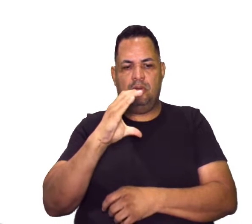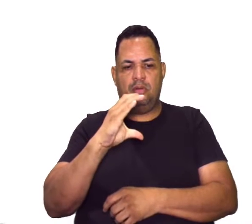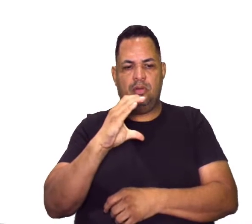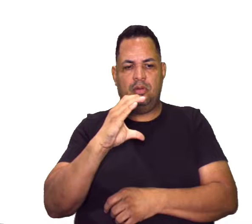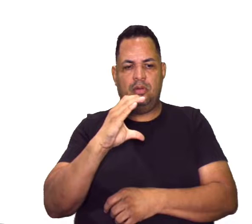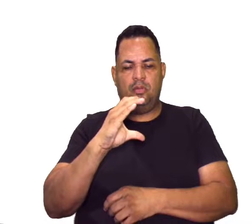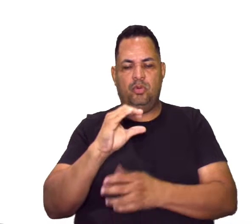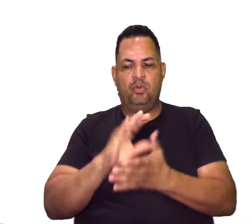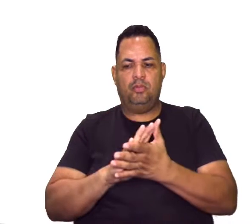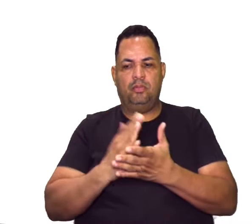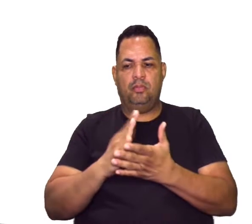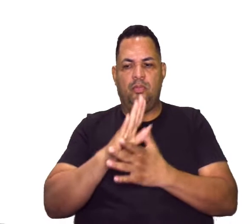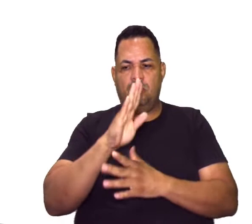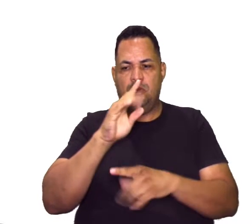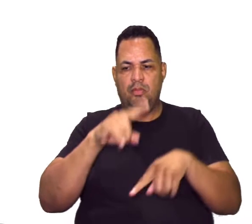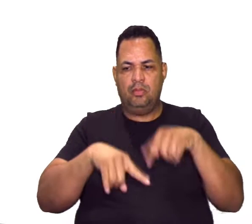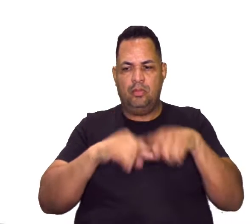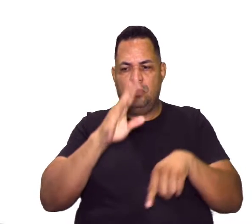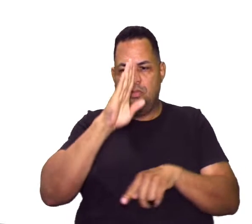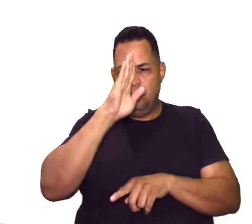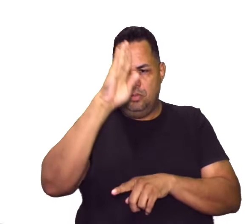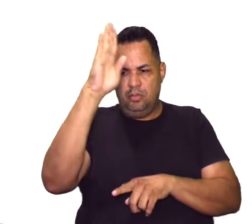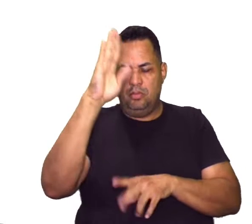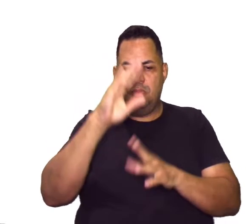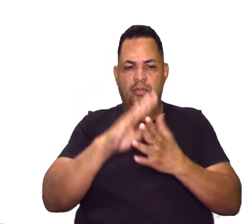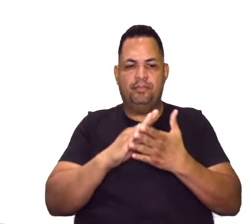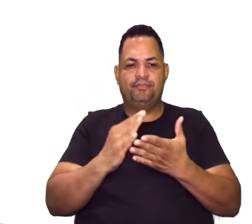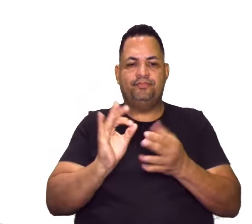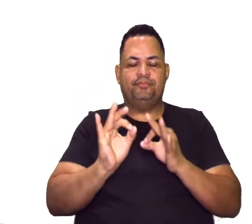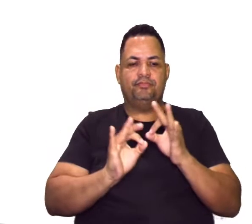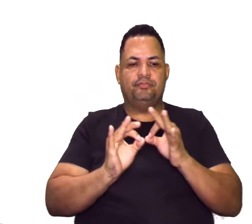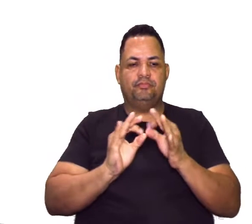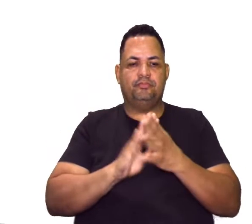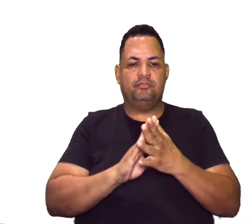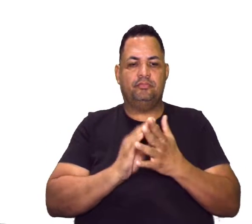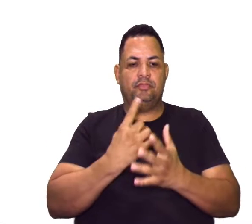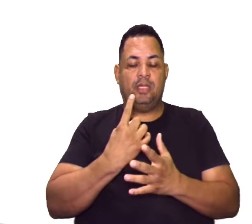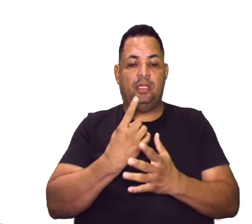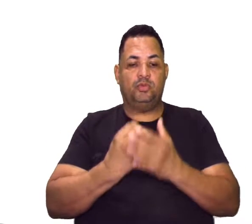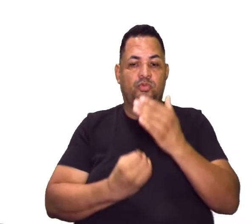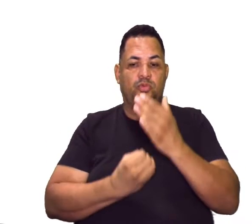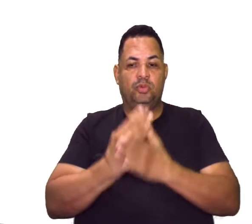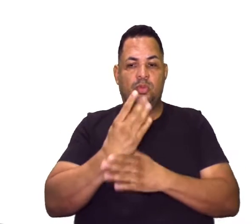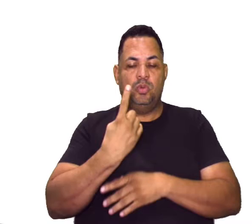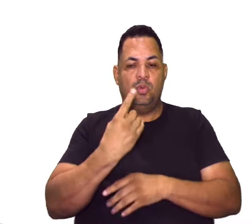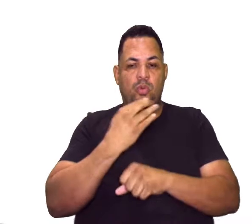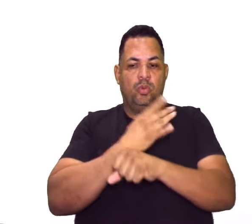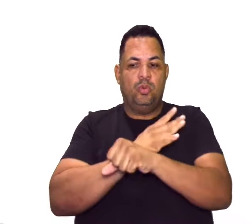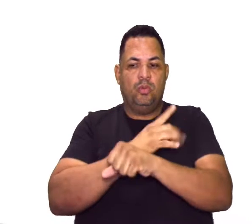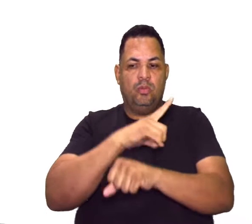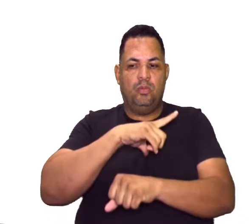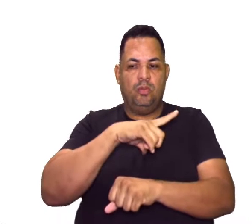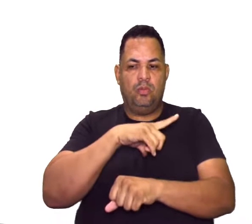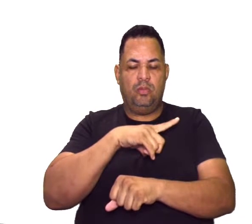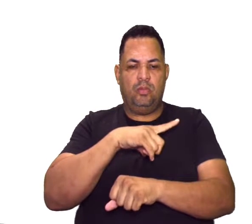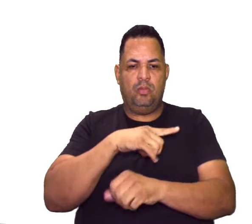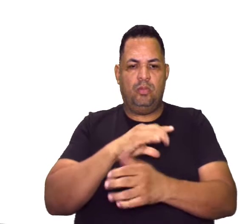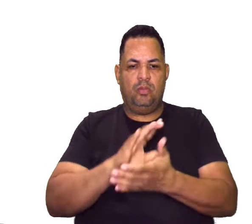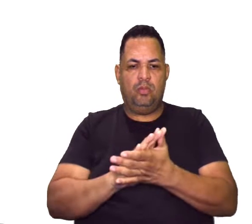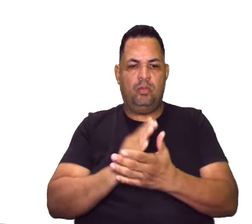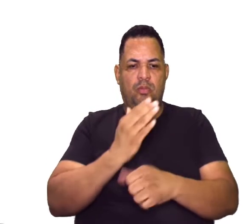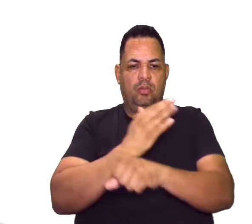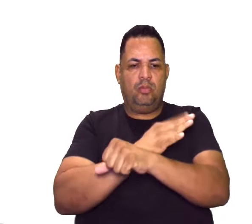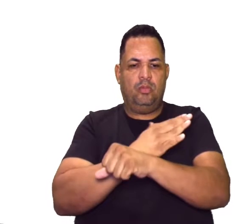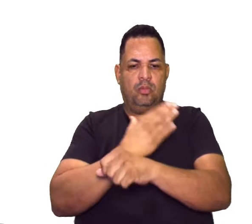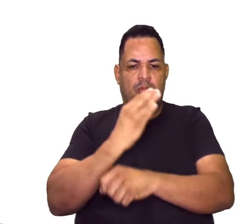é carbono. Como o carbono forma apenas um ácido, então nós teremos